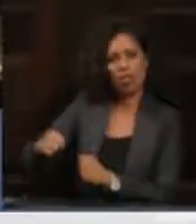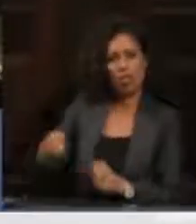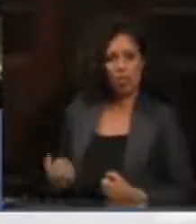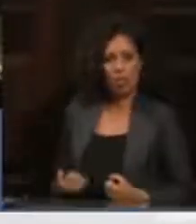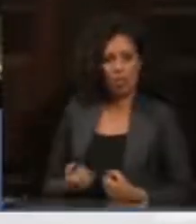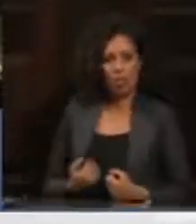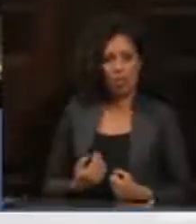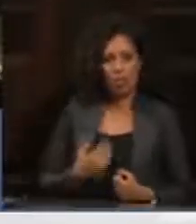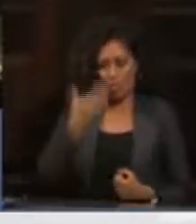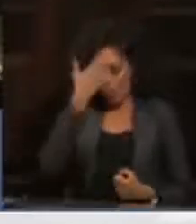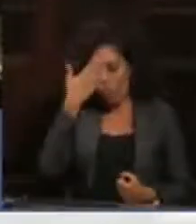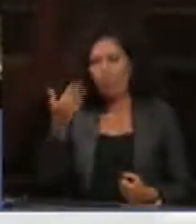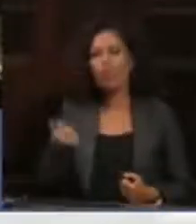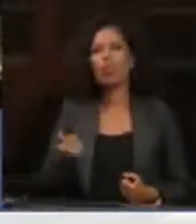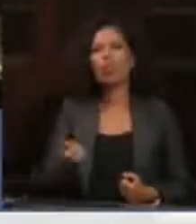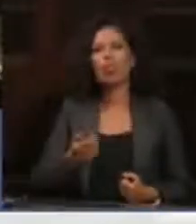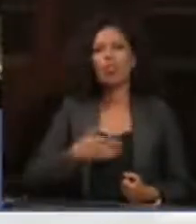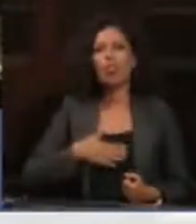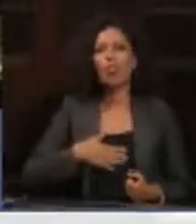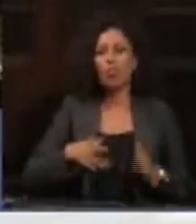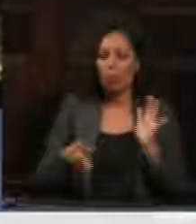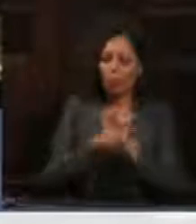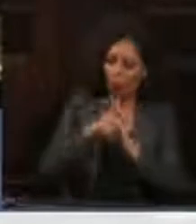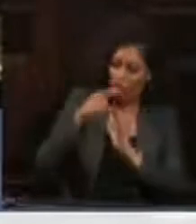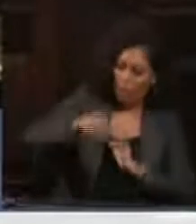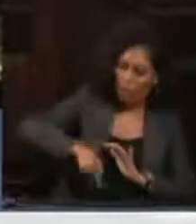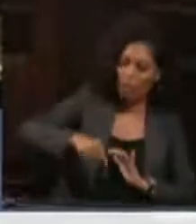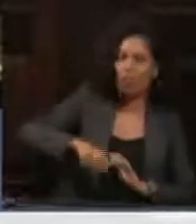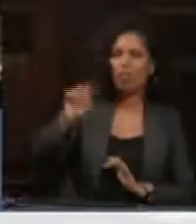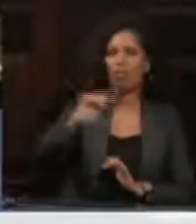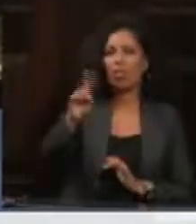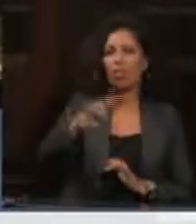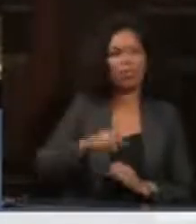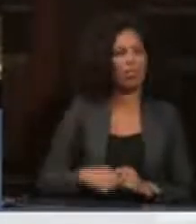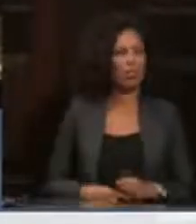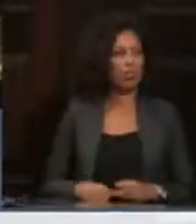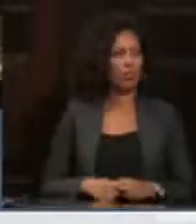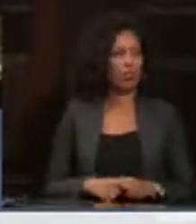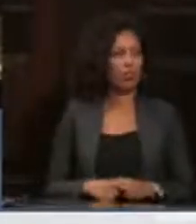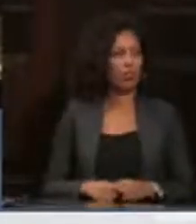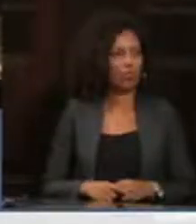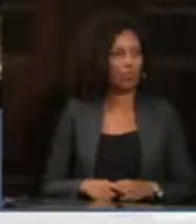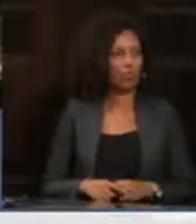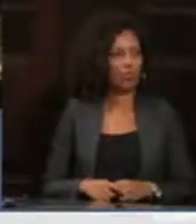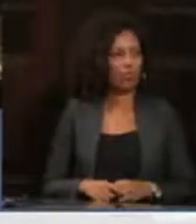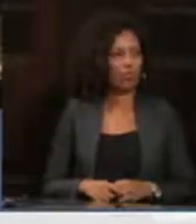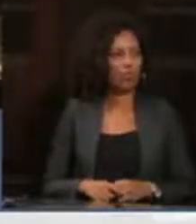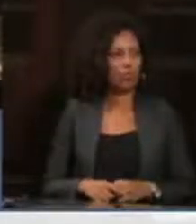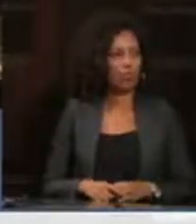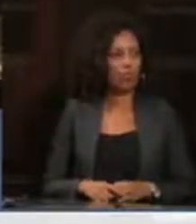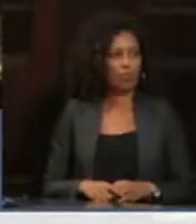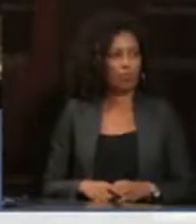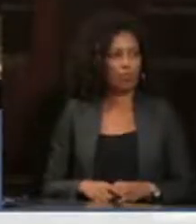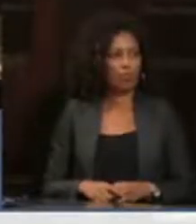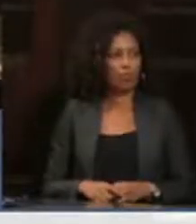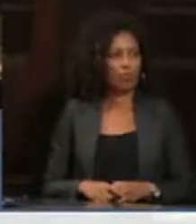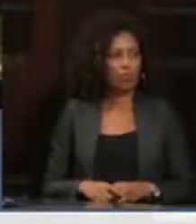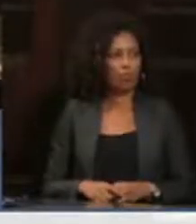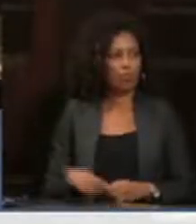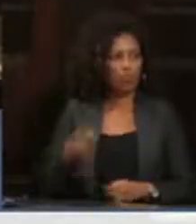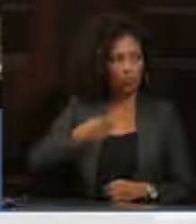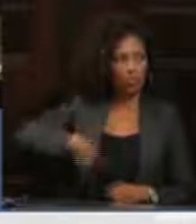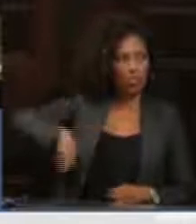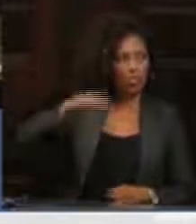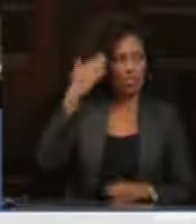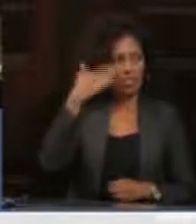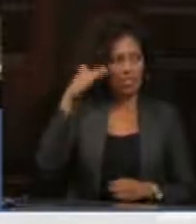isso, Rodrigo, querido, a gente sente tanto a quebra da placa e a gente entende que